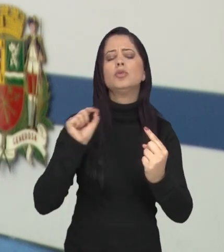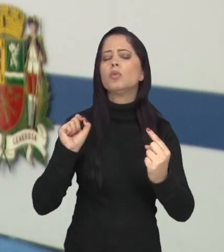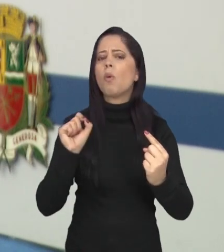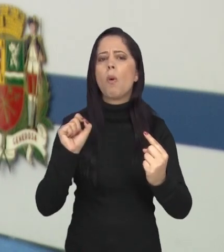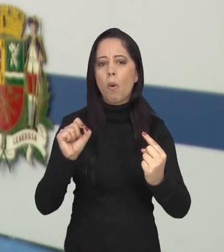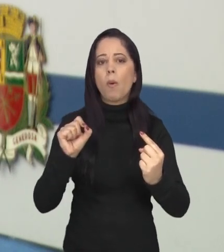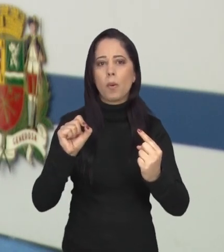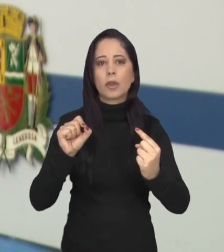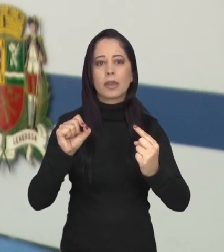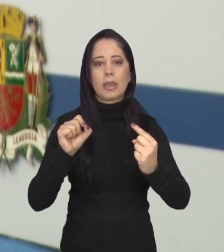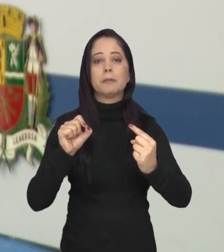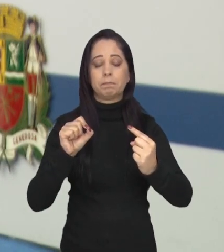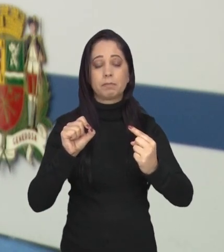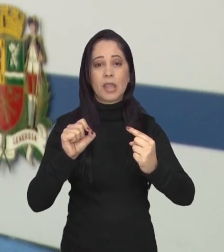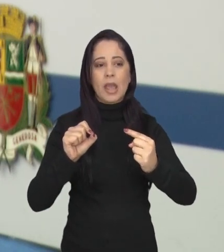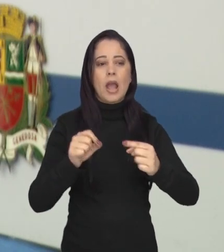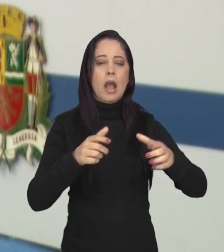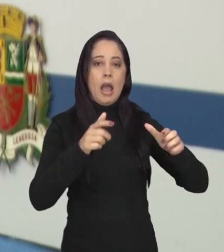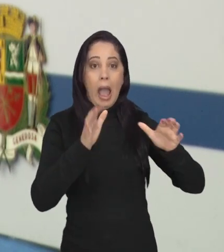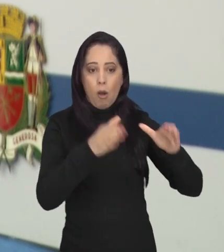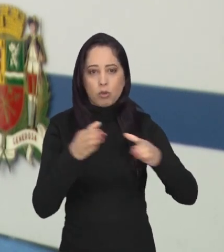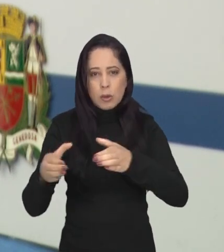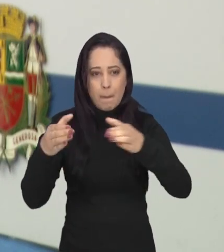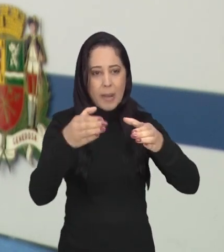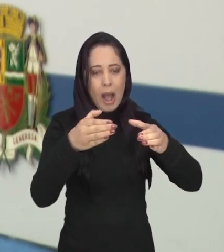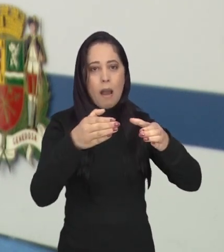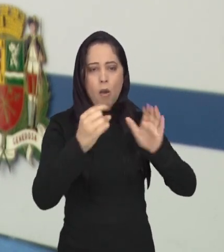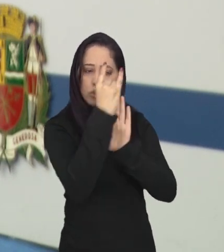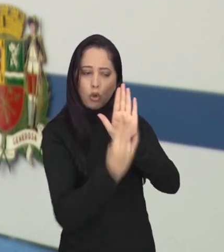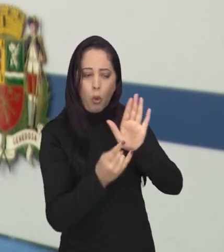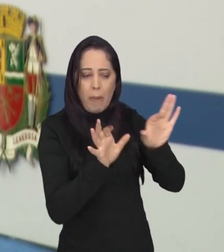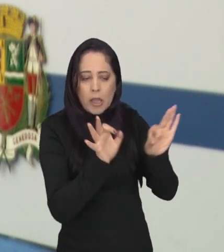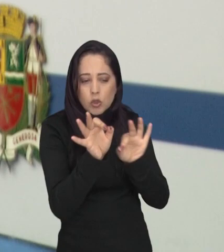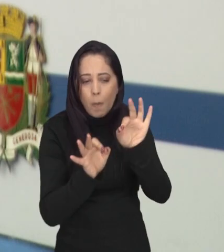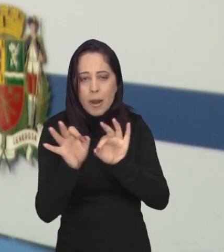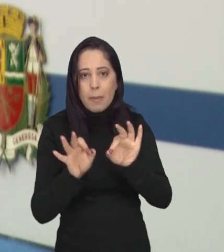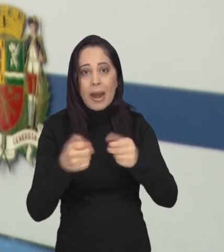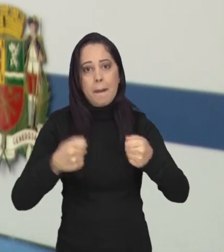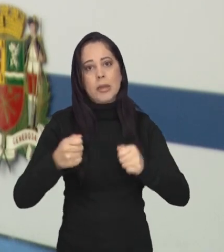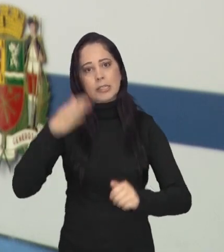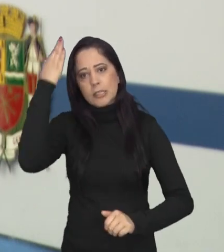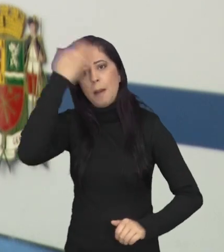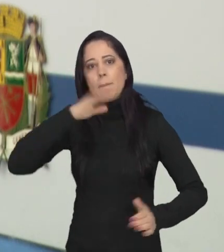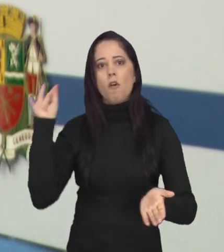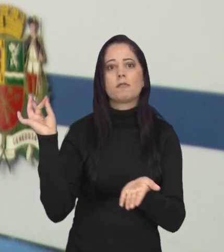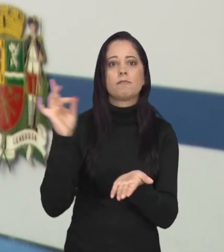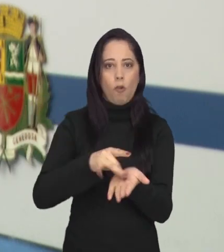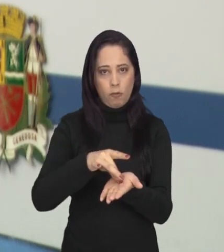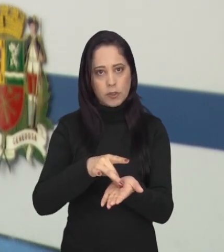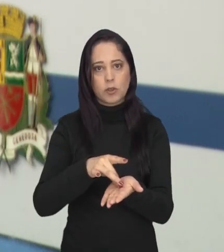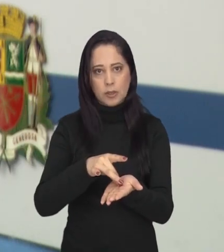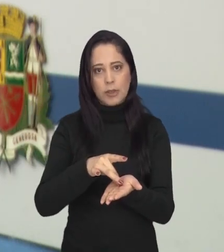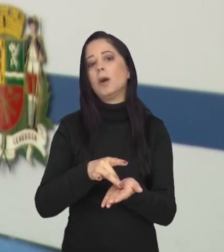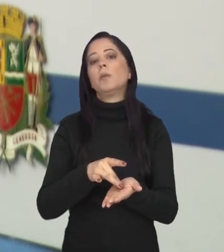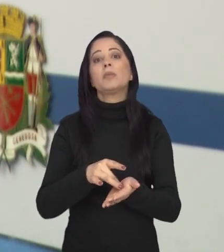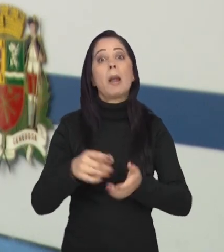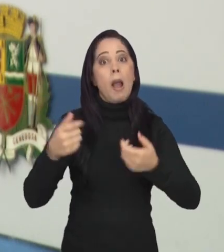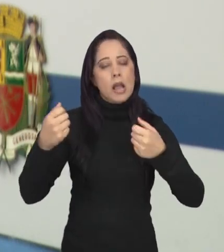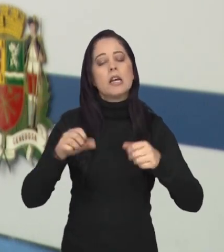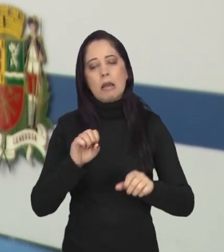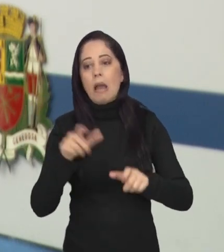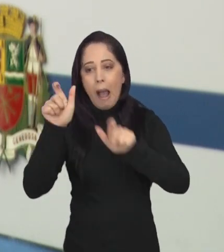mais transparência para os processos de regularização fundiária. Ela prevê que os moradores de bairros irregulares tenham